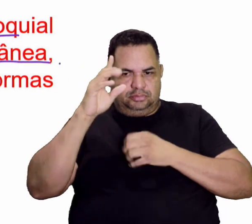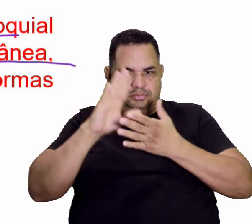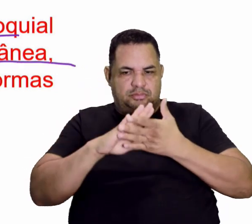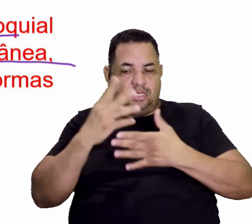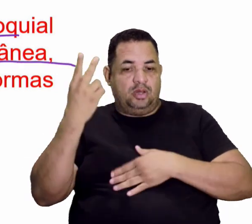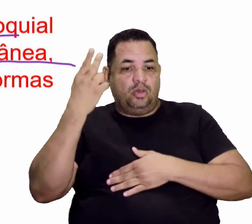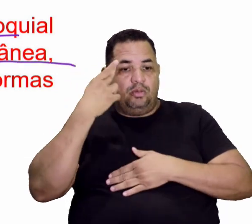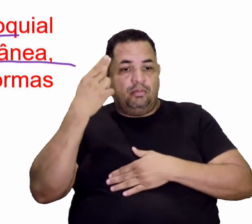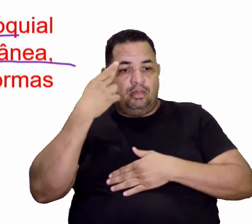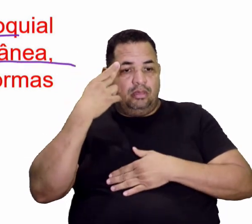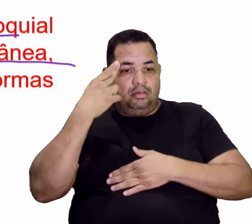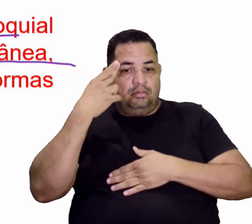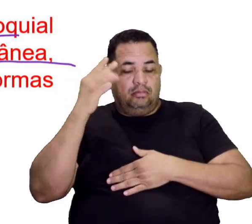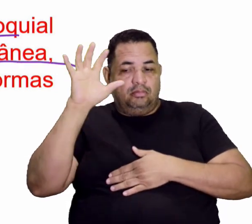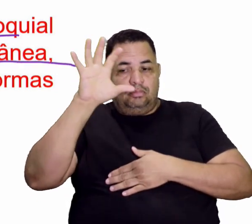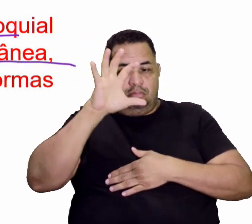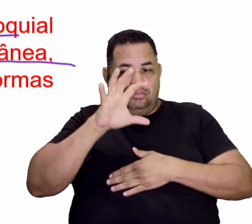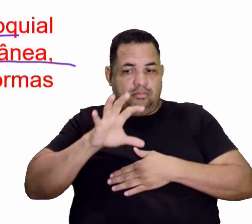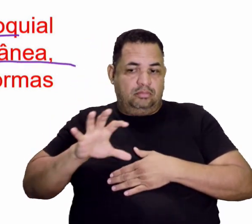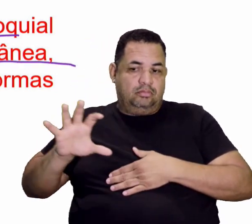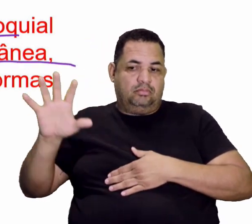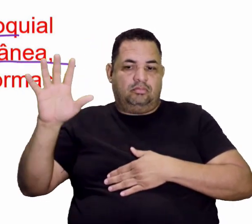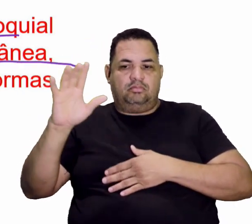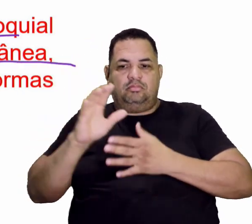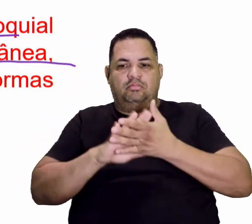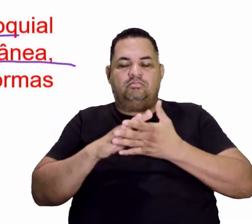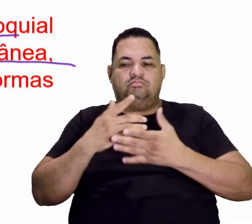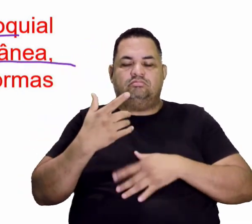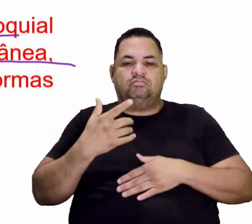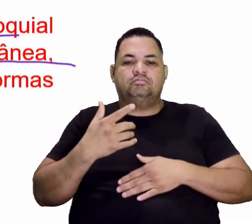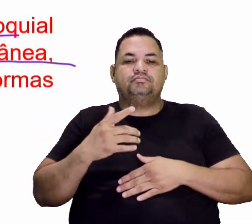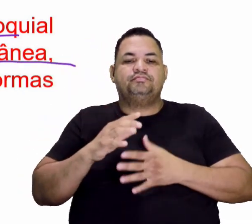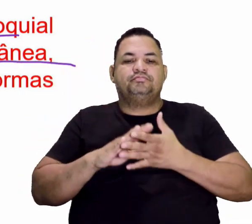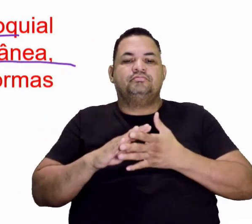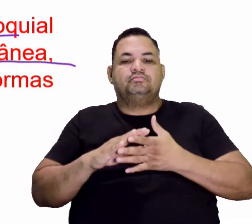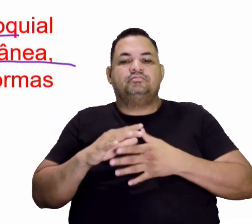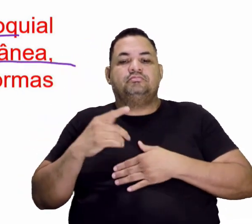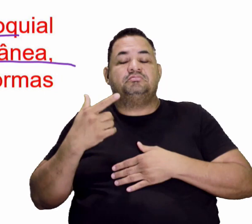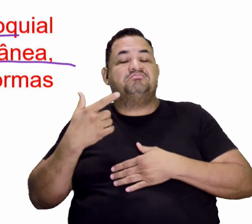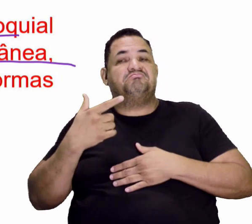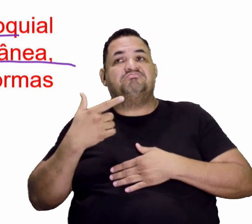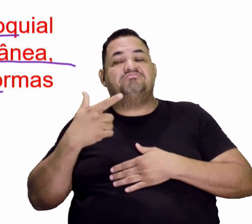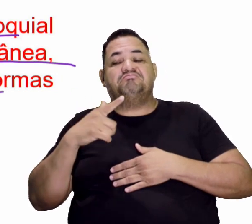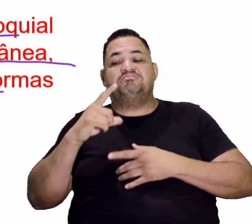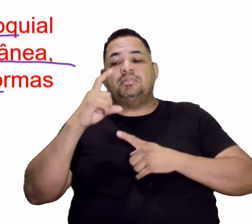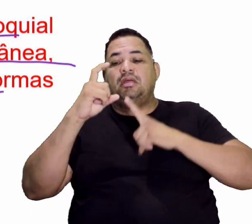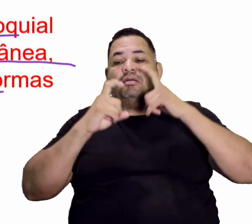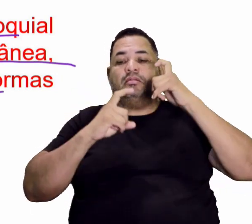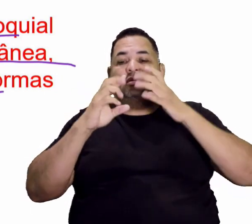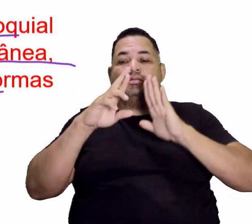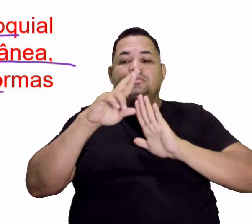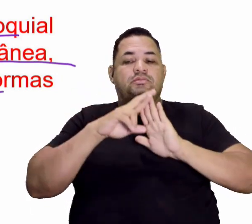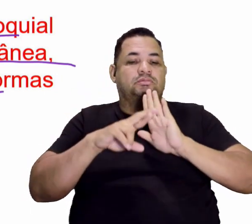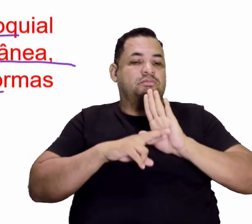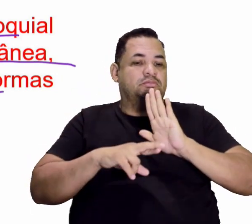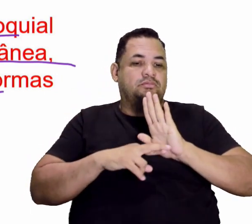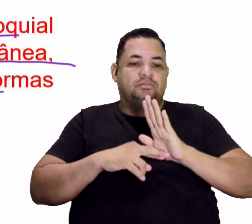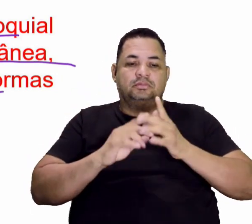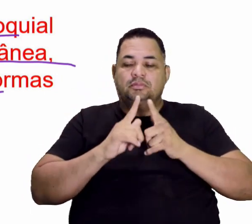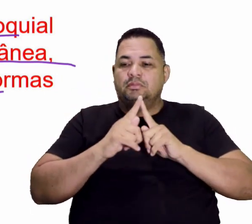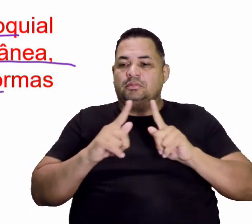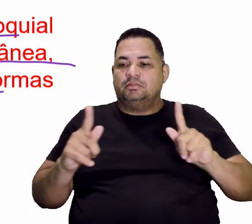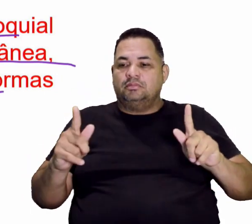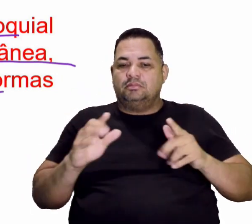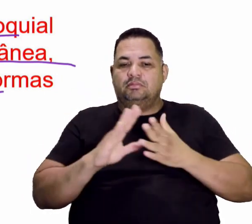ela é espontânea, ela é regionalista, eu peguei de Rondônia, e despreocupada com as normas gramaticais,